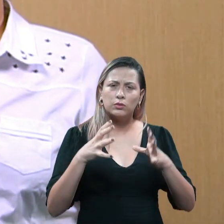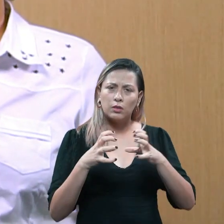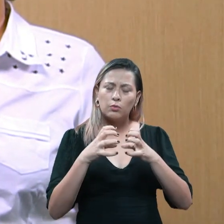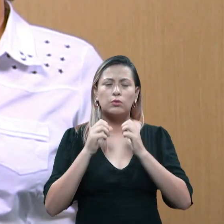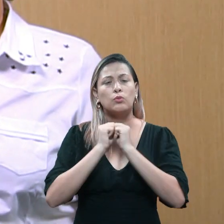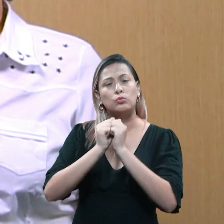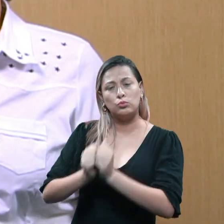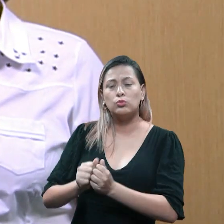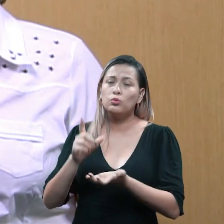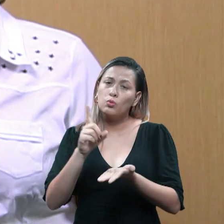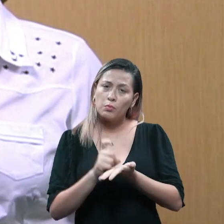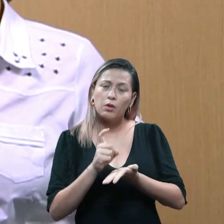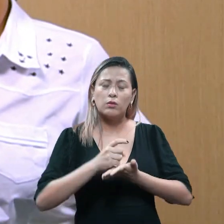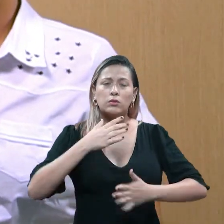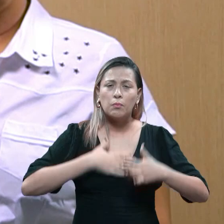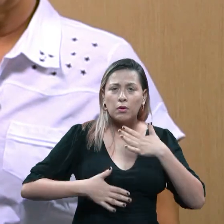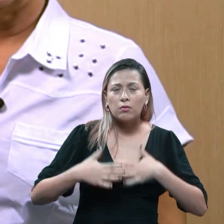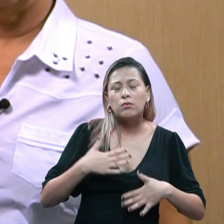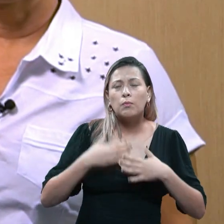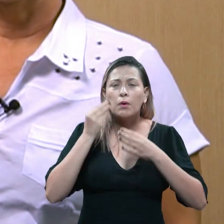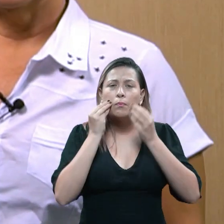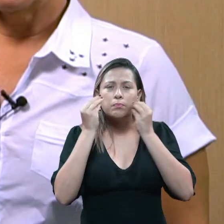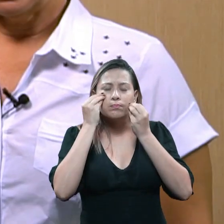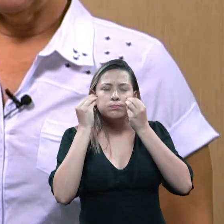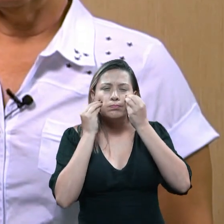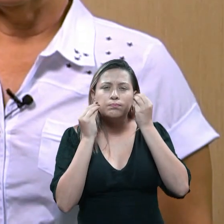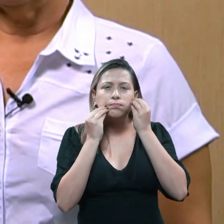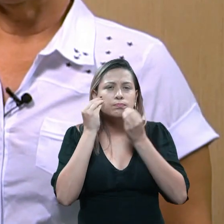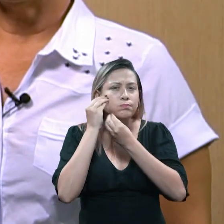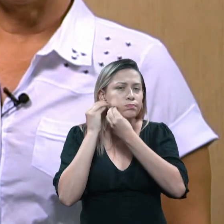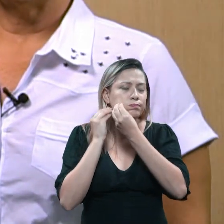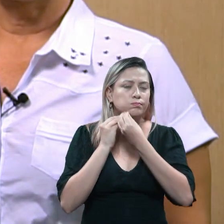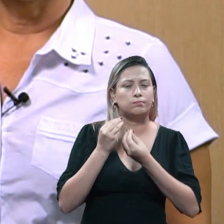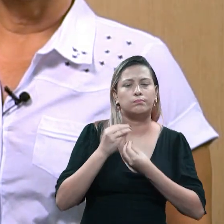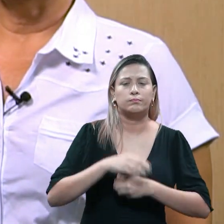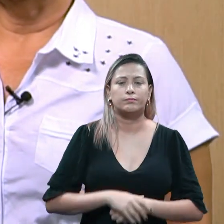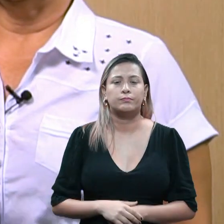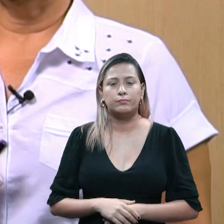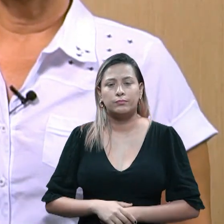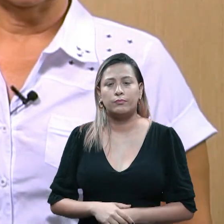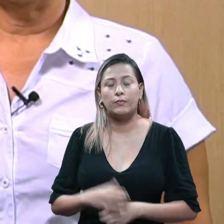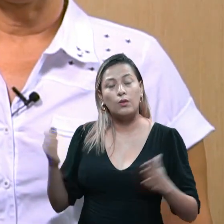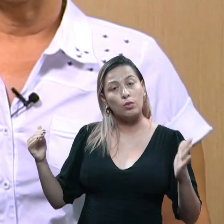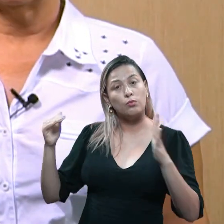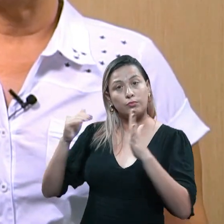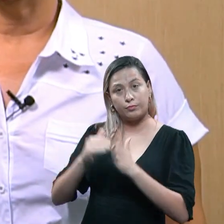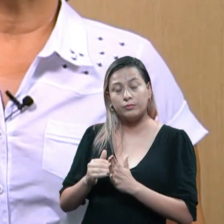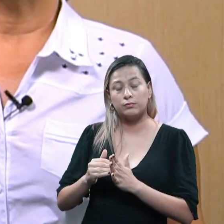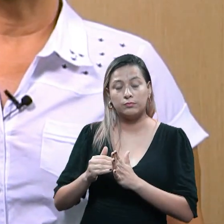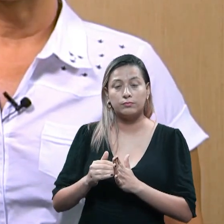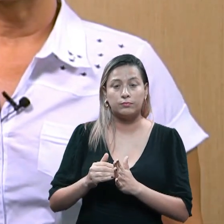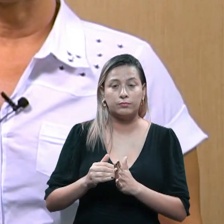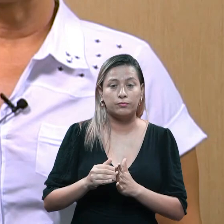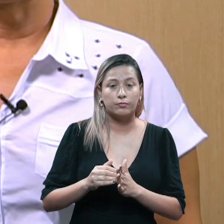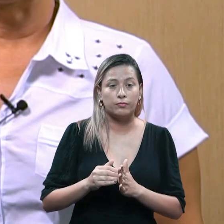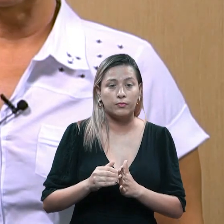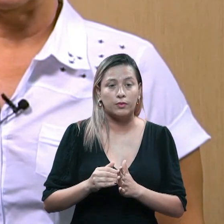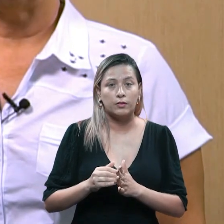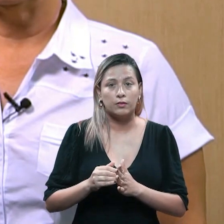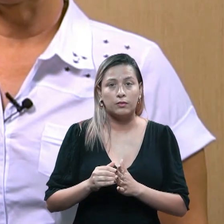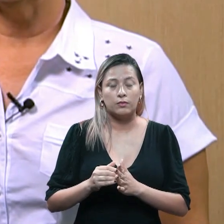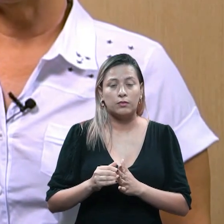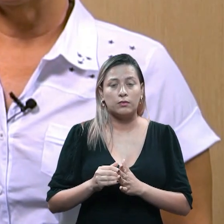anti-inflamatório e aplique no local. Ao final da extração, que não deve demorar mais que 30